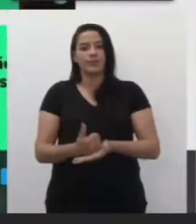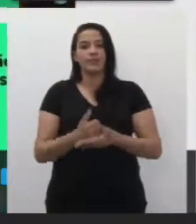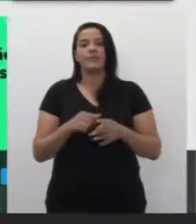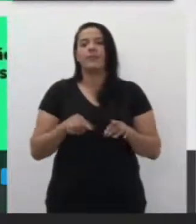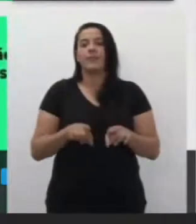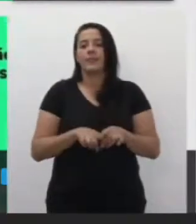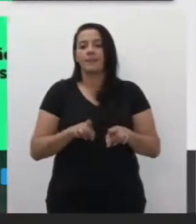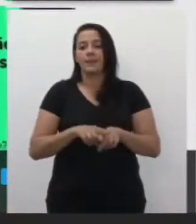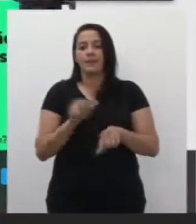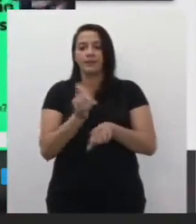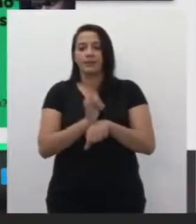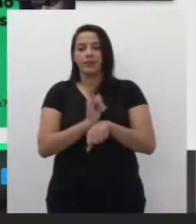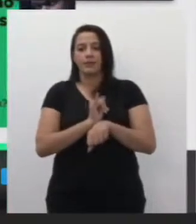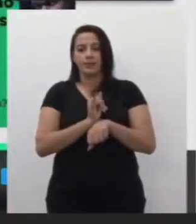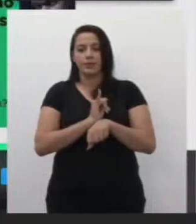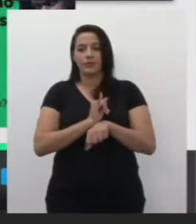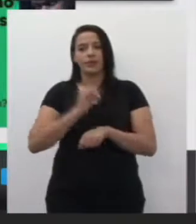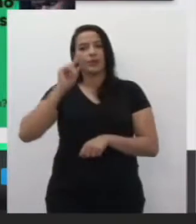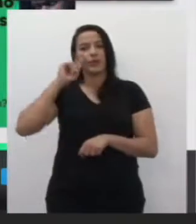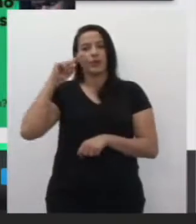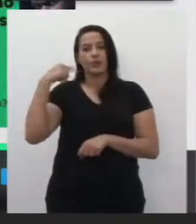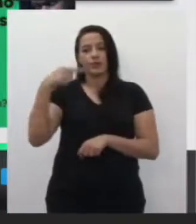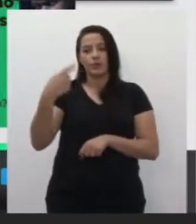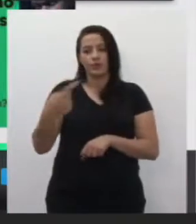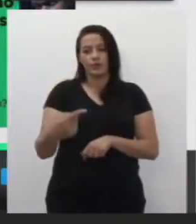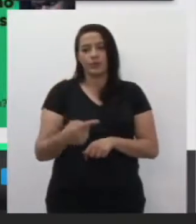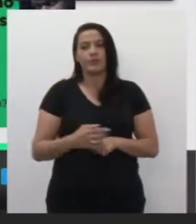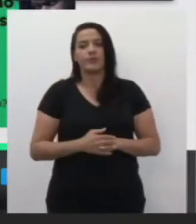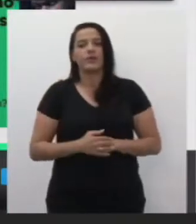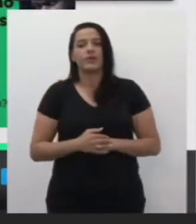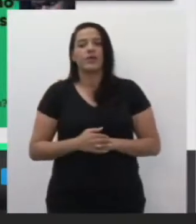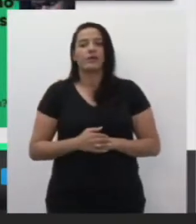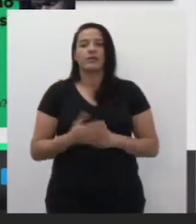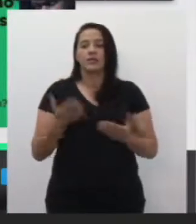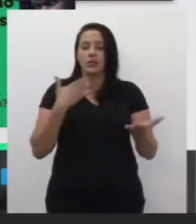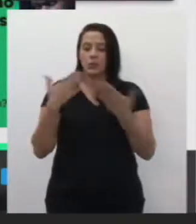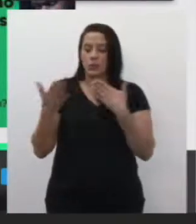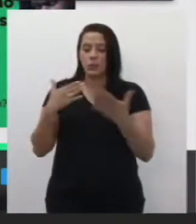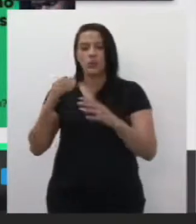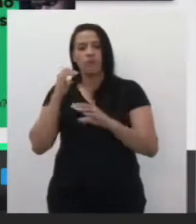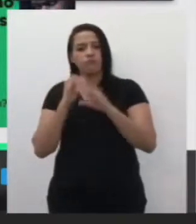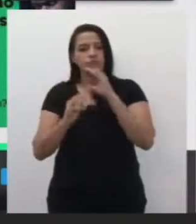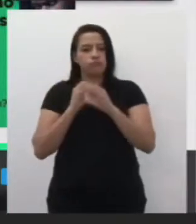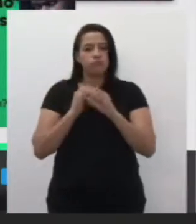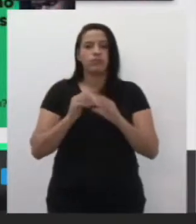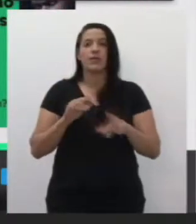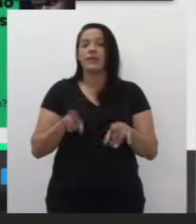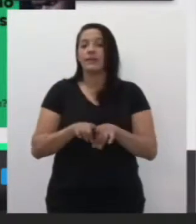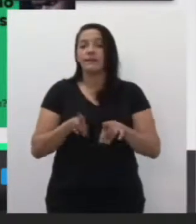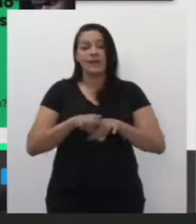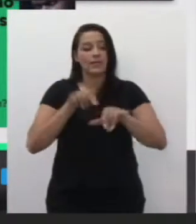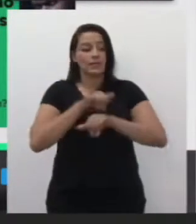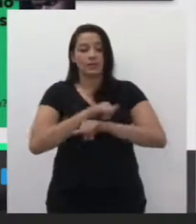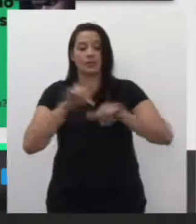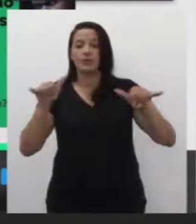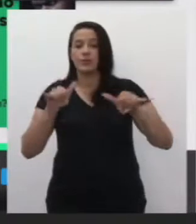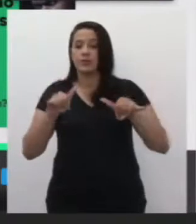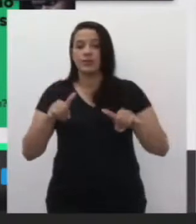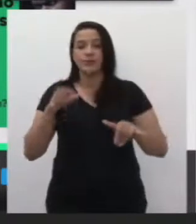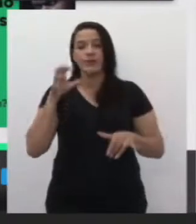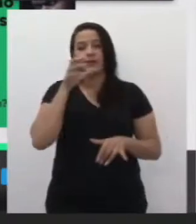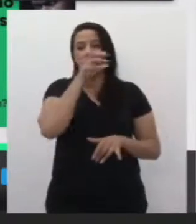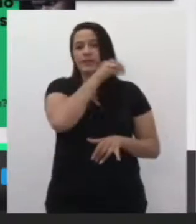YouTube também, todo dia tem conteúdo novo, tem discussão sobre o tema de redação, tem as notícias mais quentes do Enem, né? O